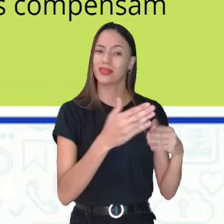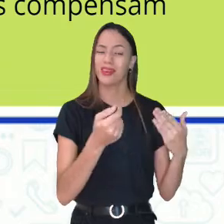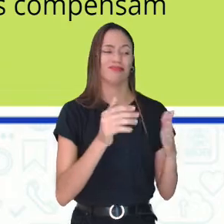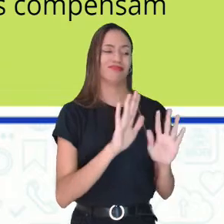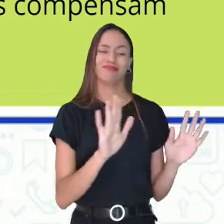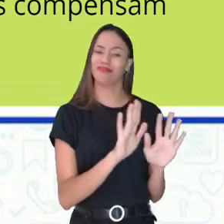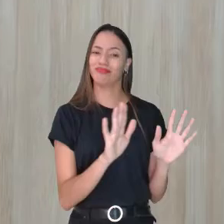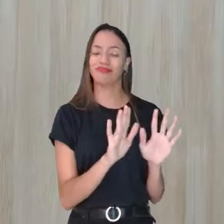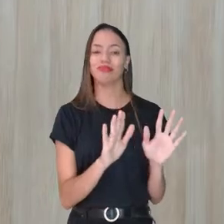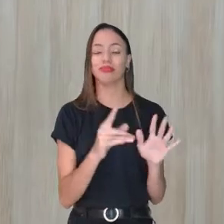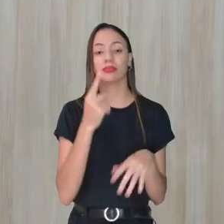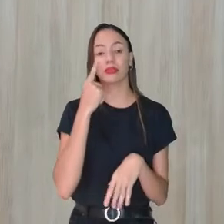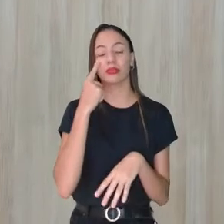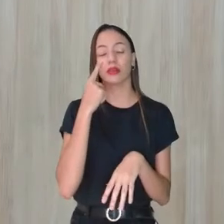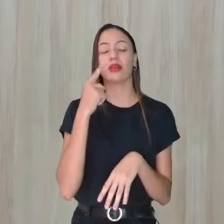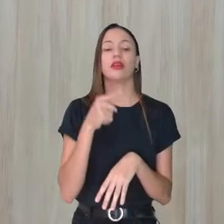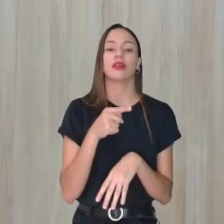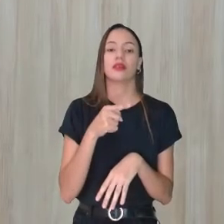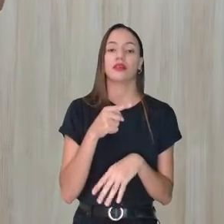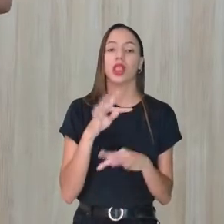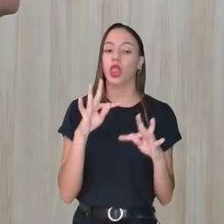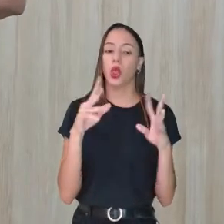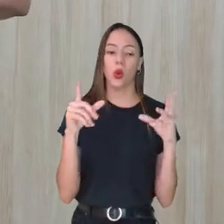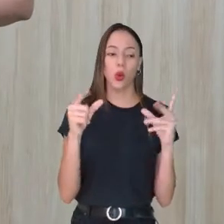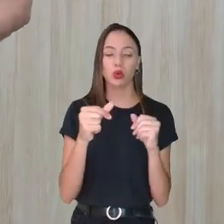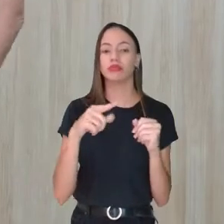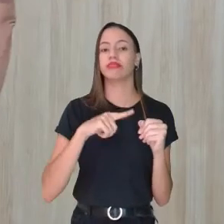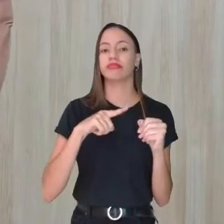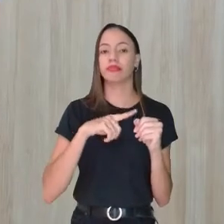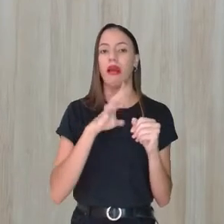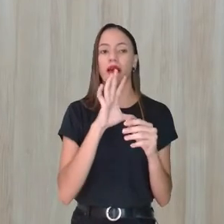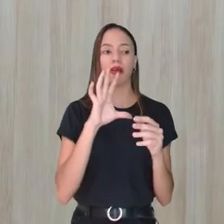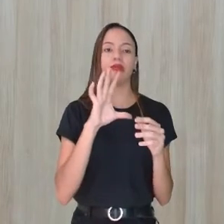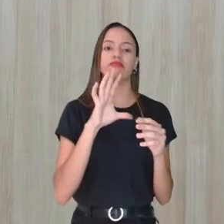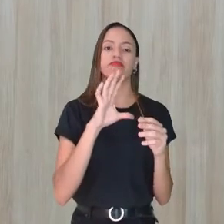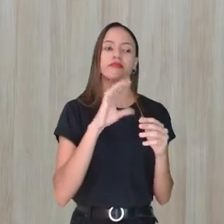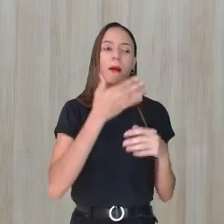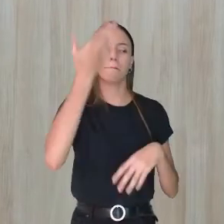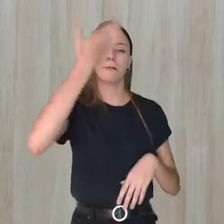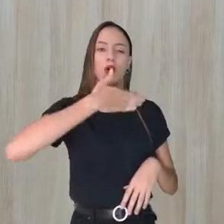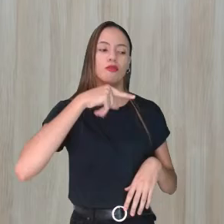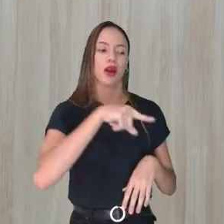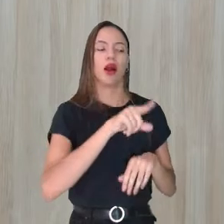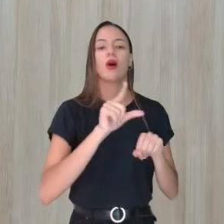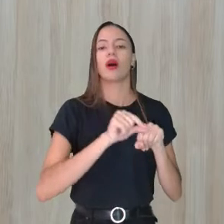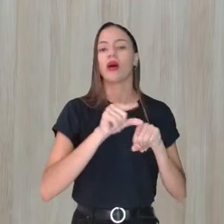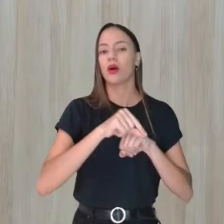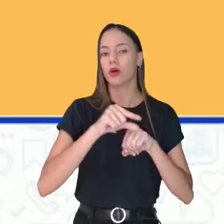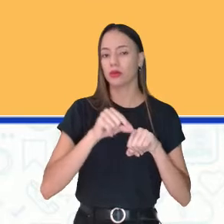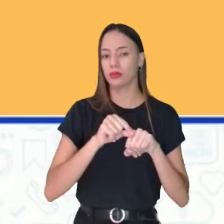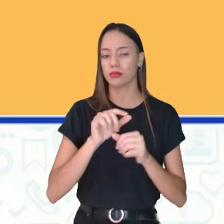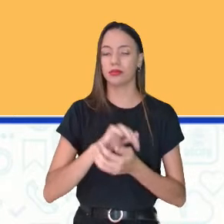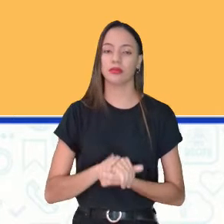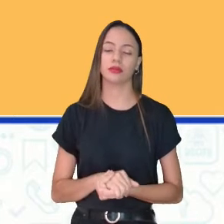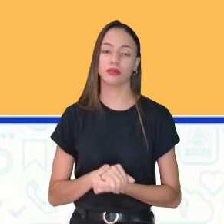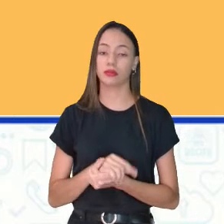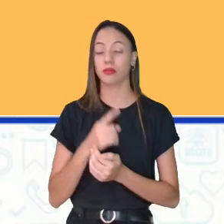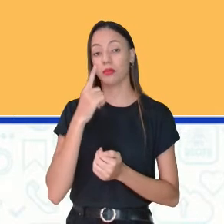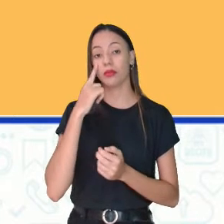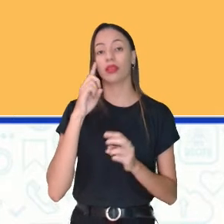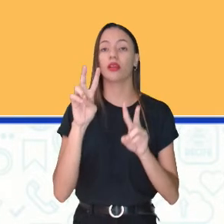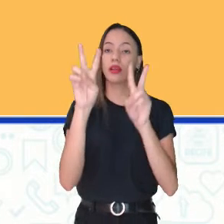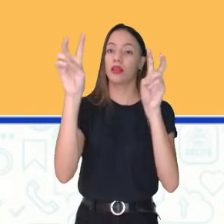está tudo permeando este argumento. O tema, não é? É o